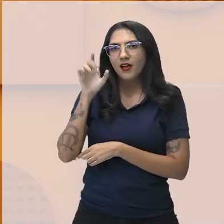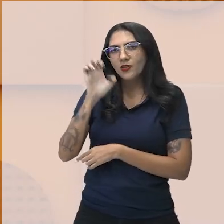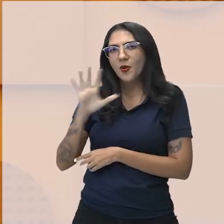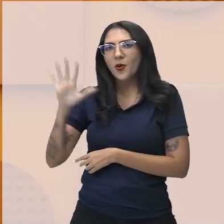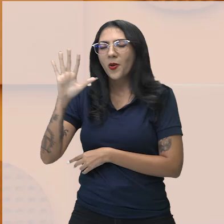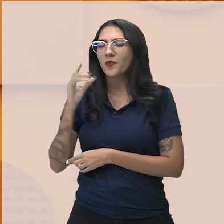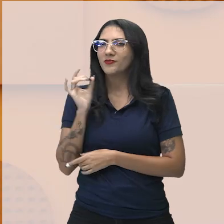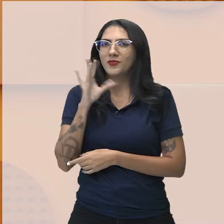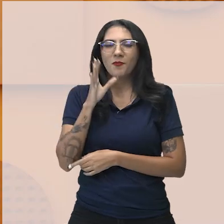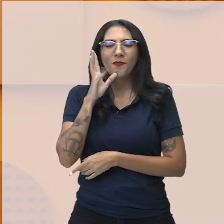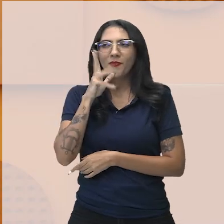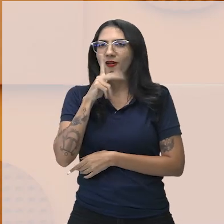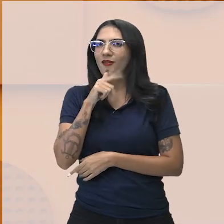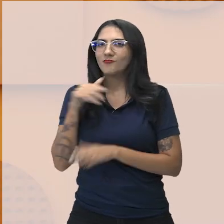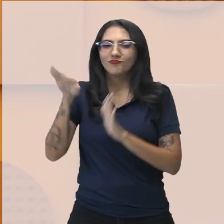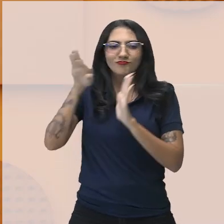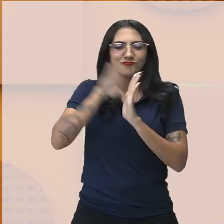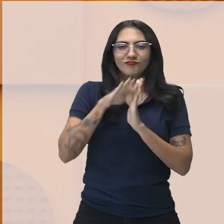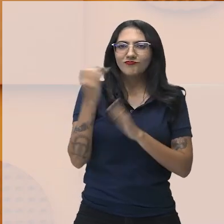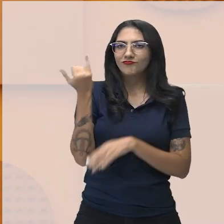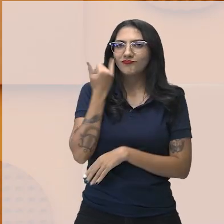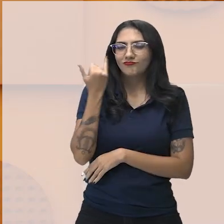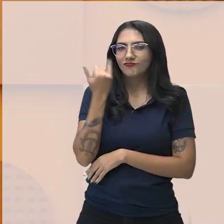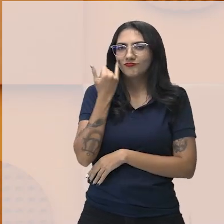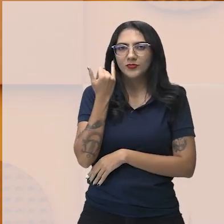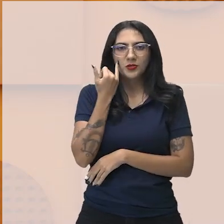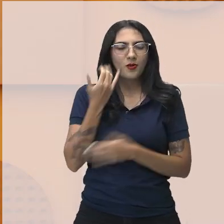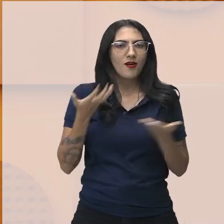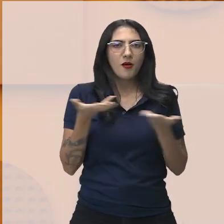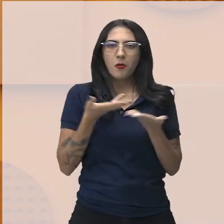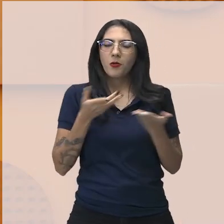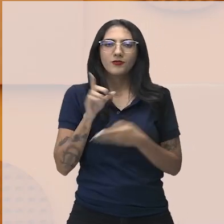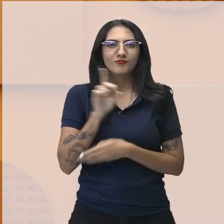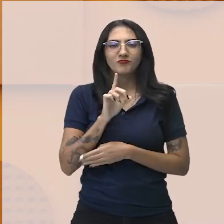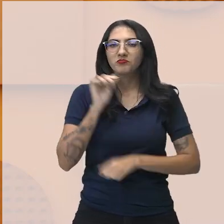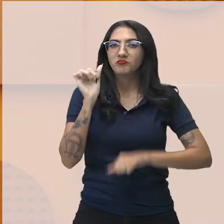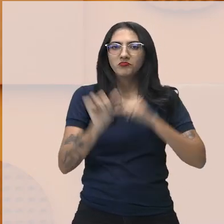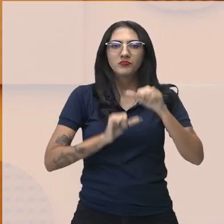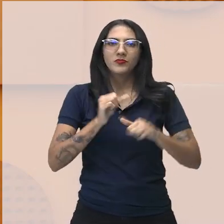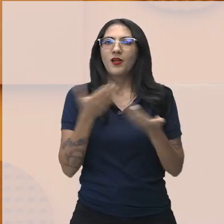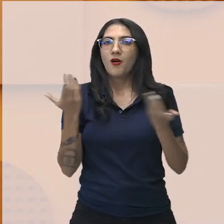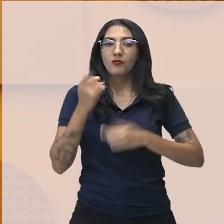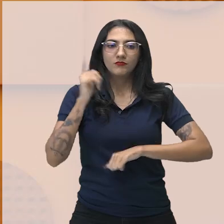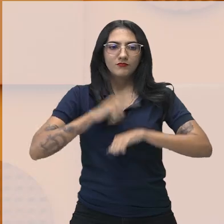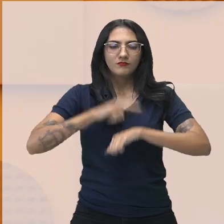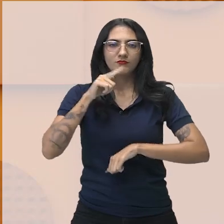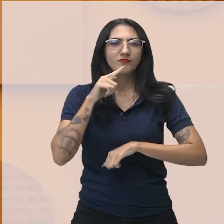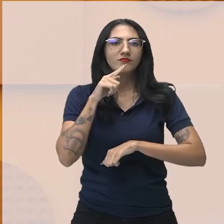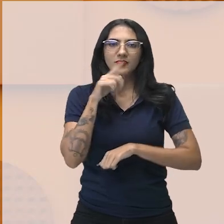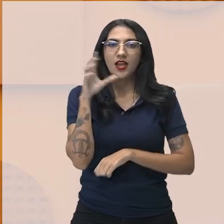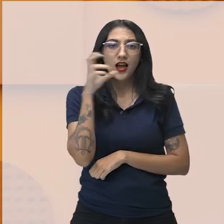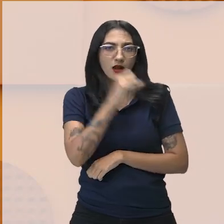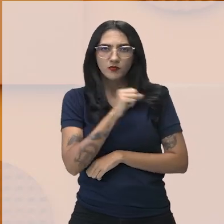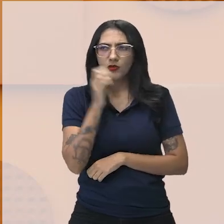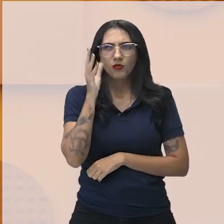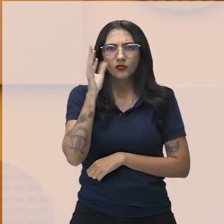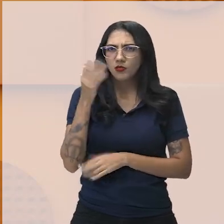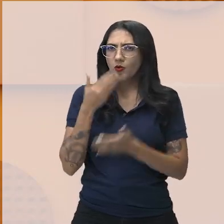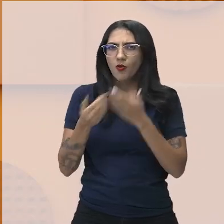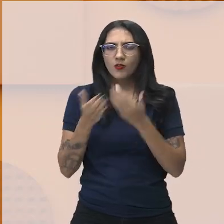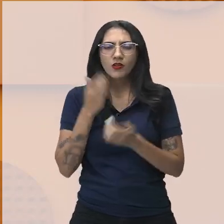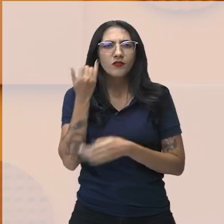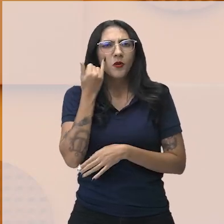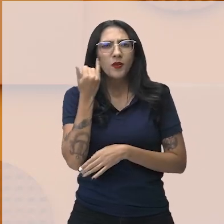chegava meses depois aqui pra gente. Hoje não, né? A fofoca é em tempo real. Aconteceu alguma coisa, você já